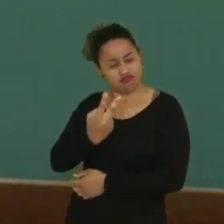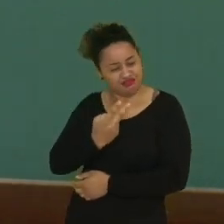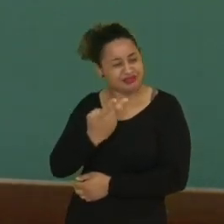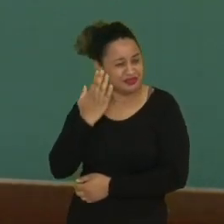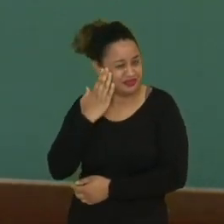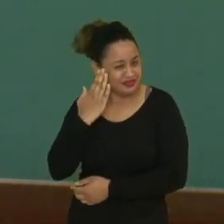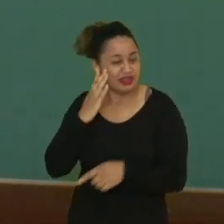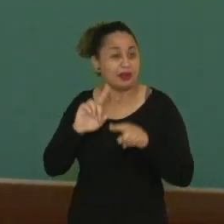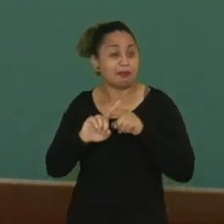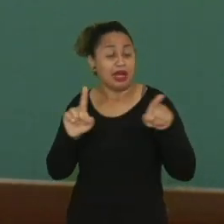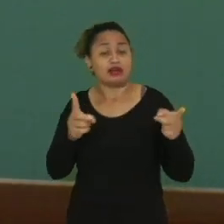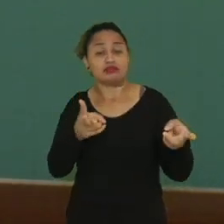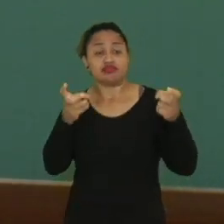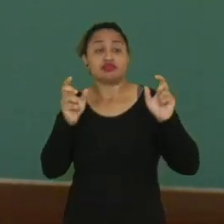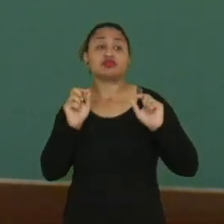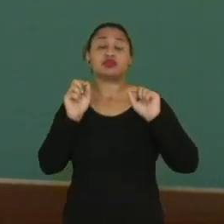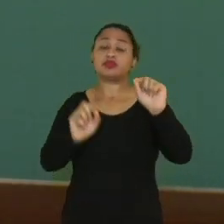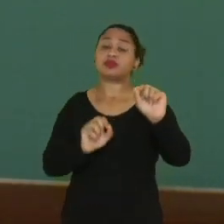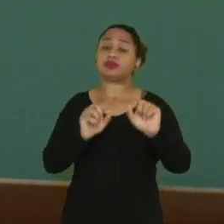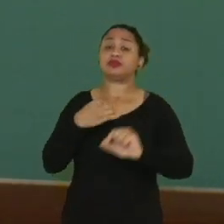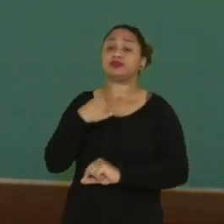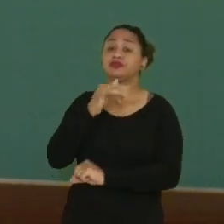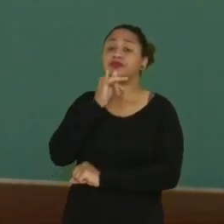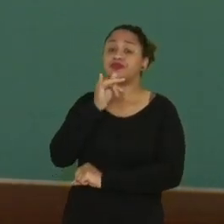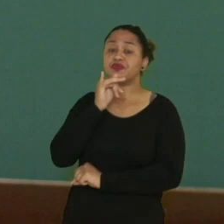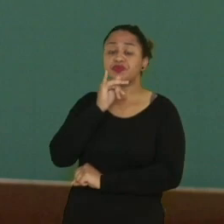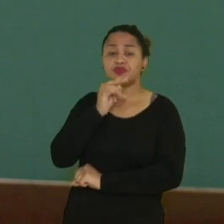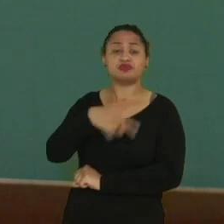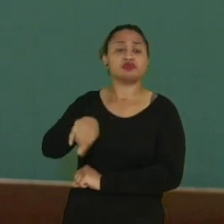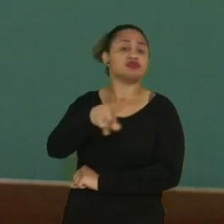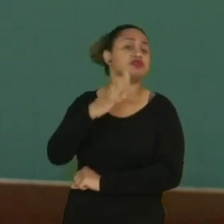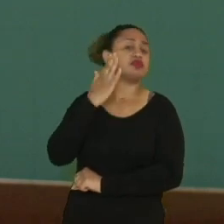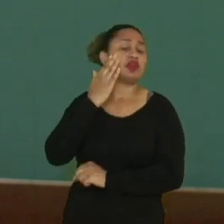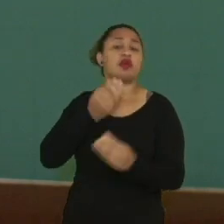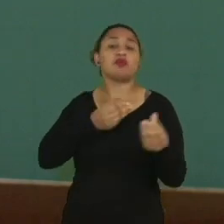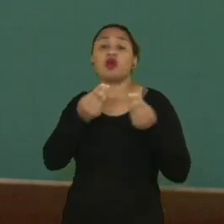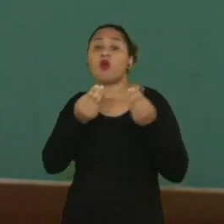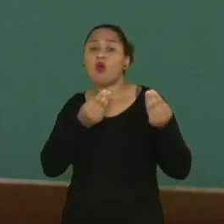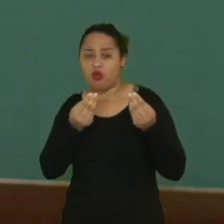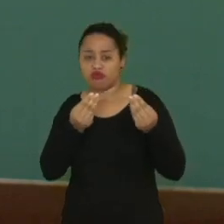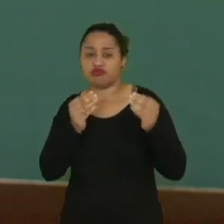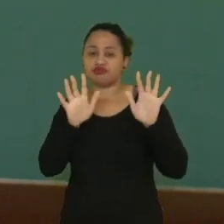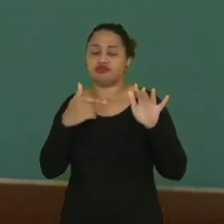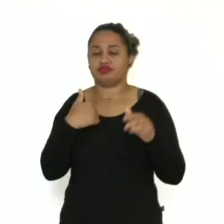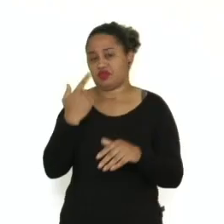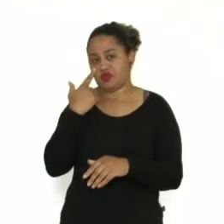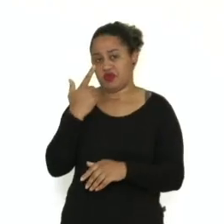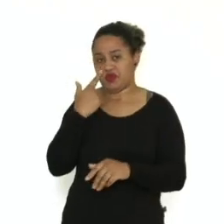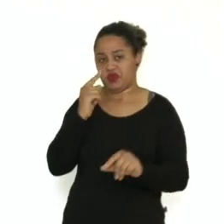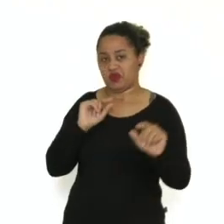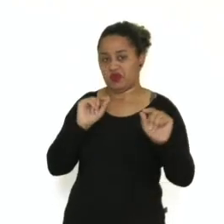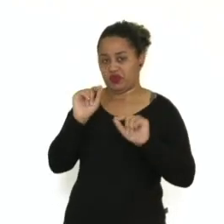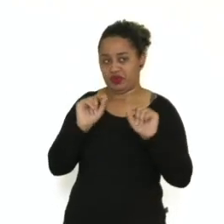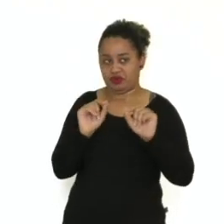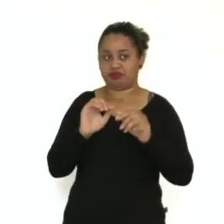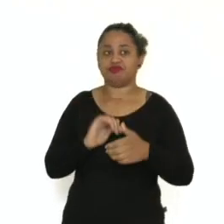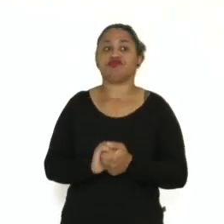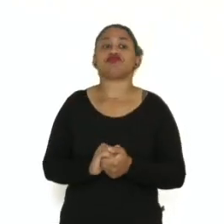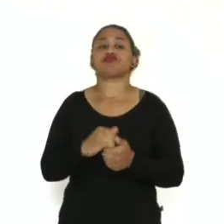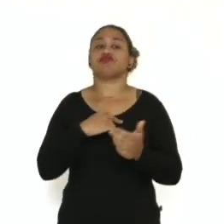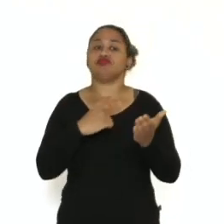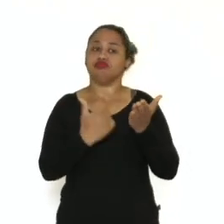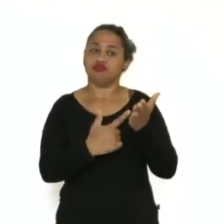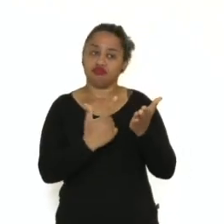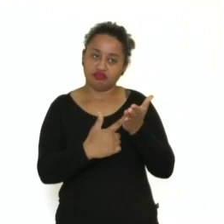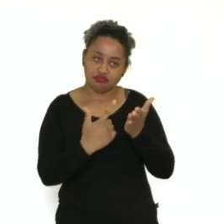mas veja, no meu exemplo é para você ter uma noção de como ficaria. Então acompanhe aqui comigo. Os livros